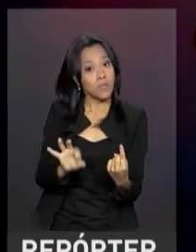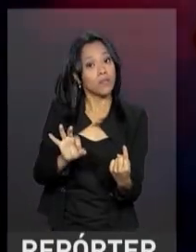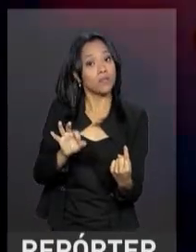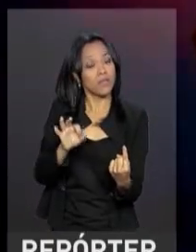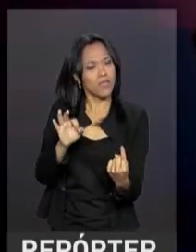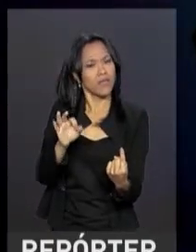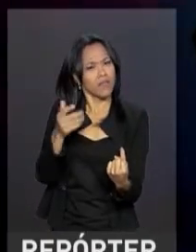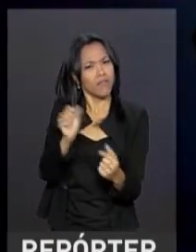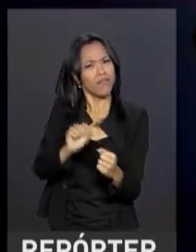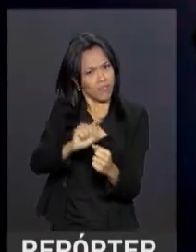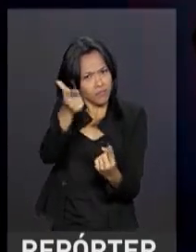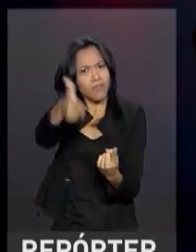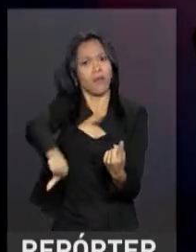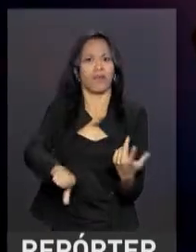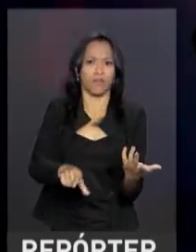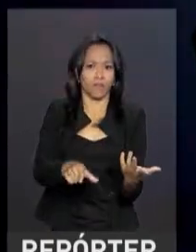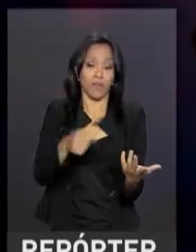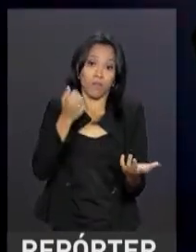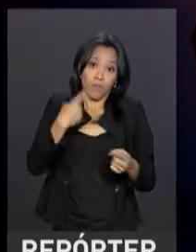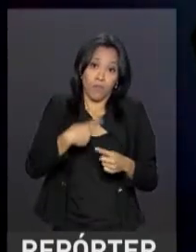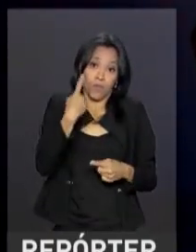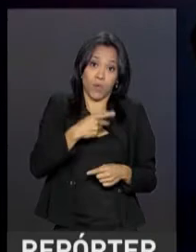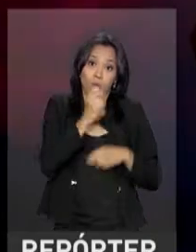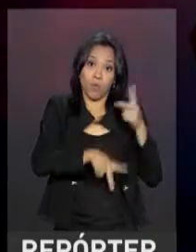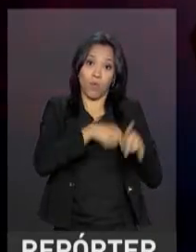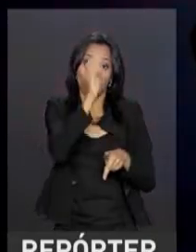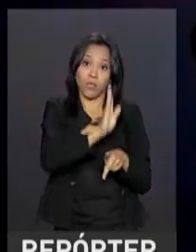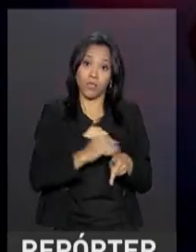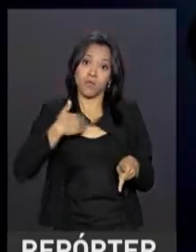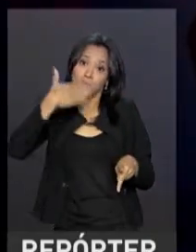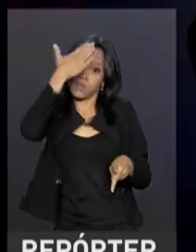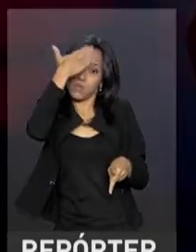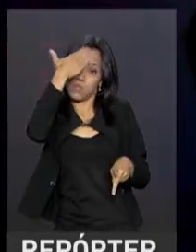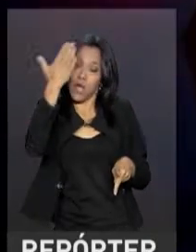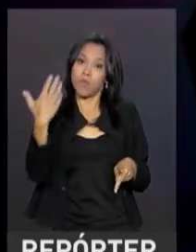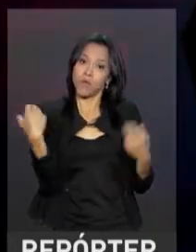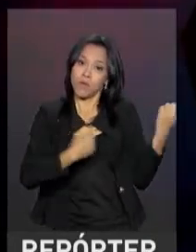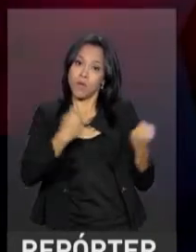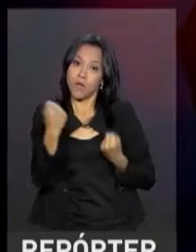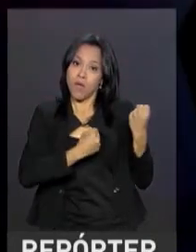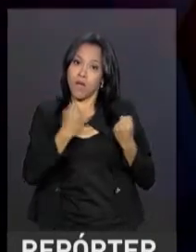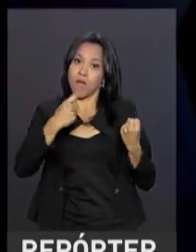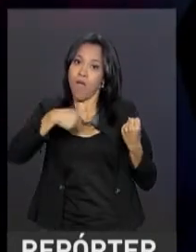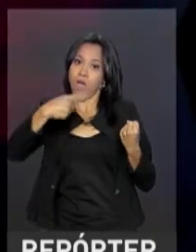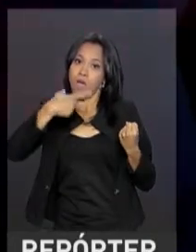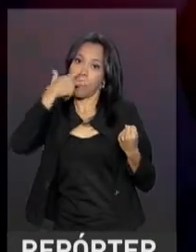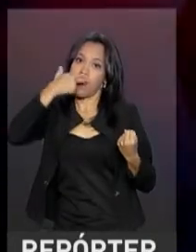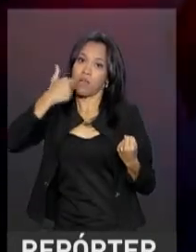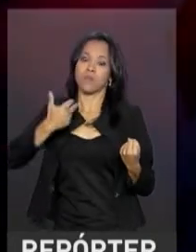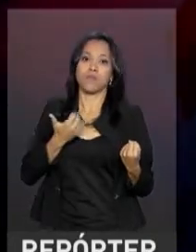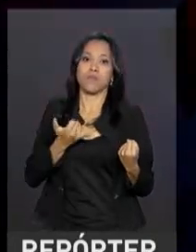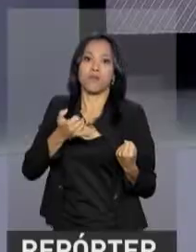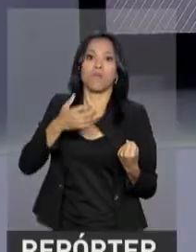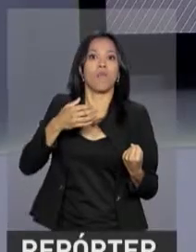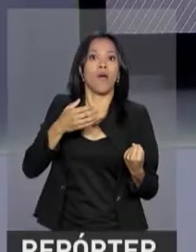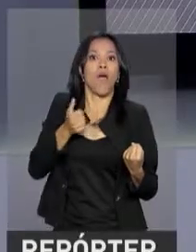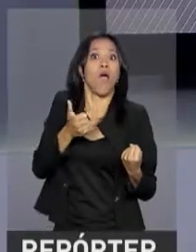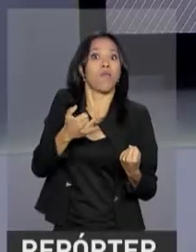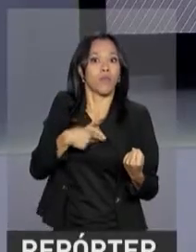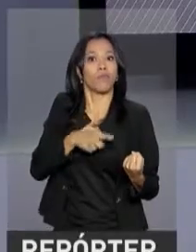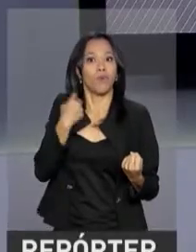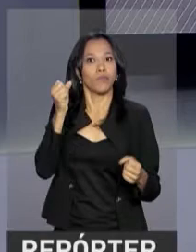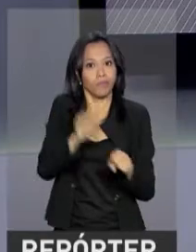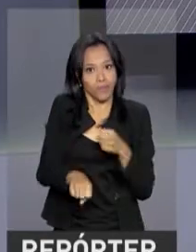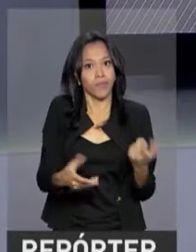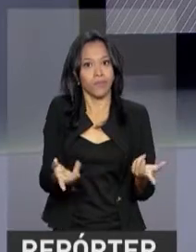além, para que, como disse, o brasileiro tenha noção de que o carro, de que o automóvel é, sim, uma arma e que pode ser letal.